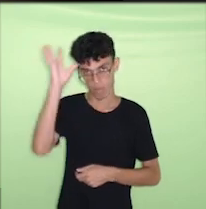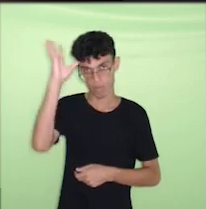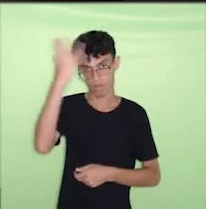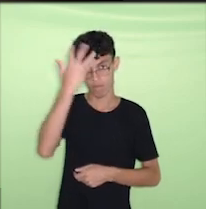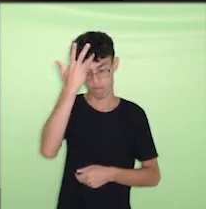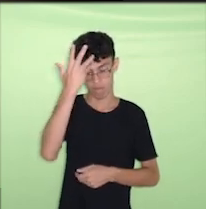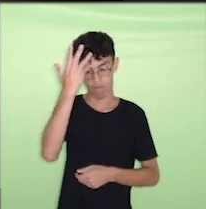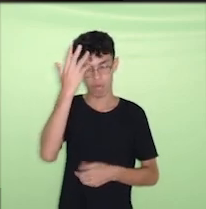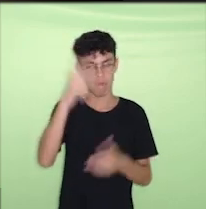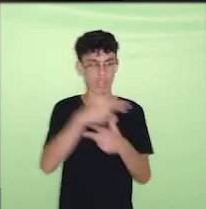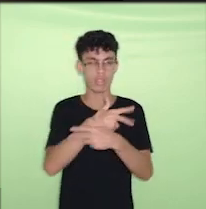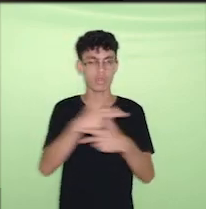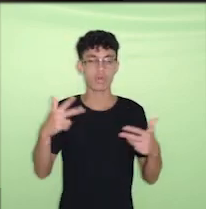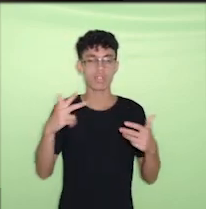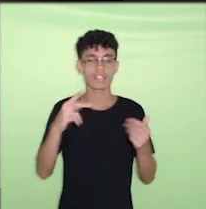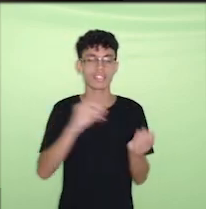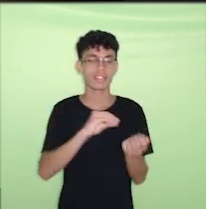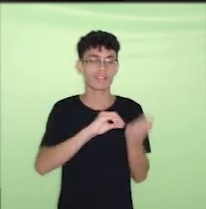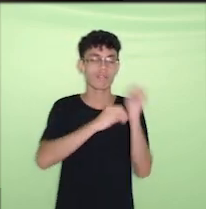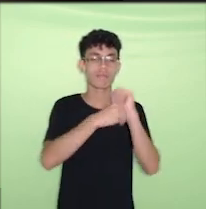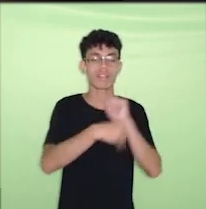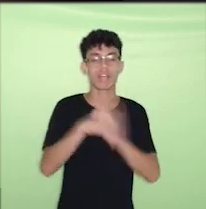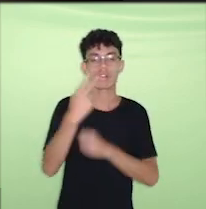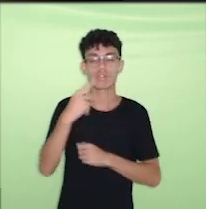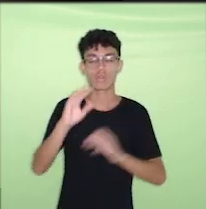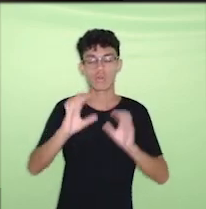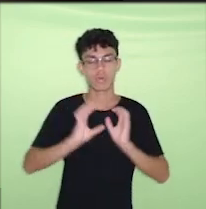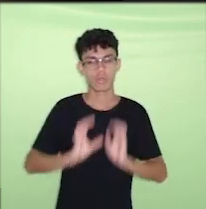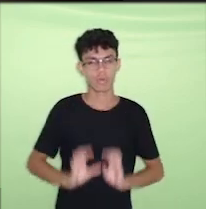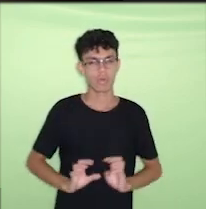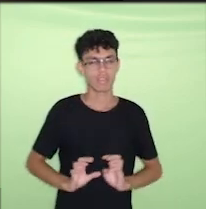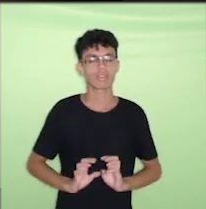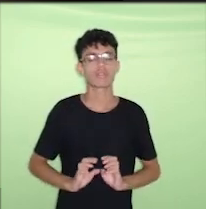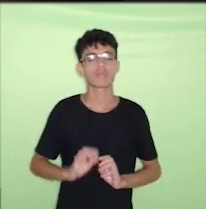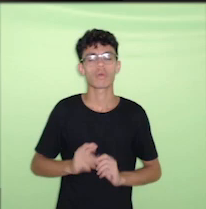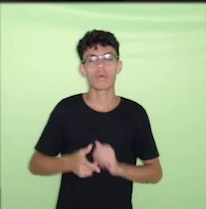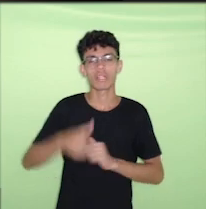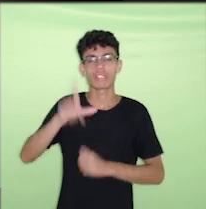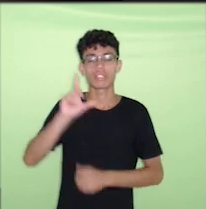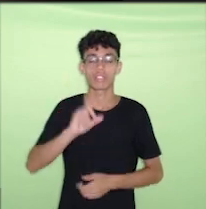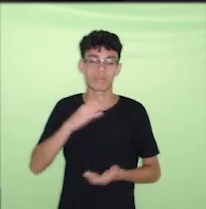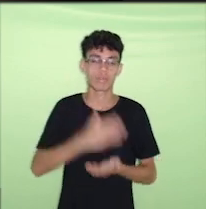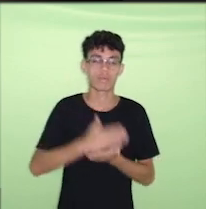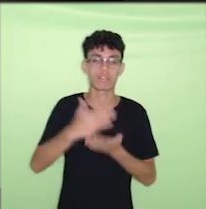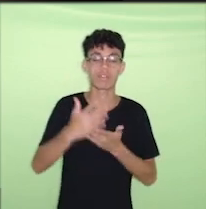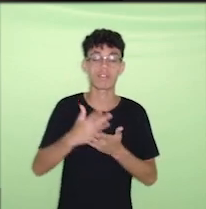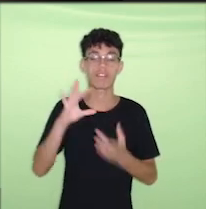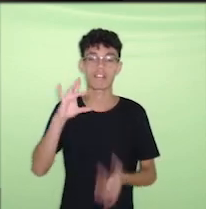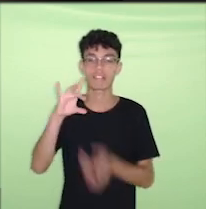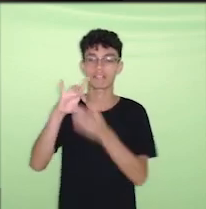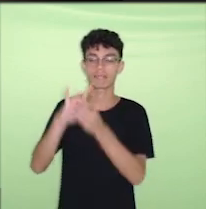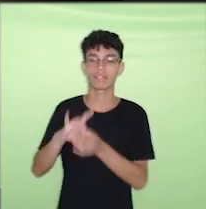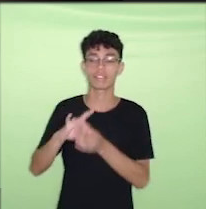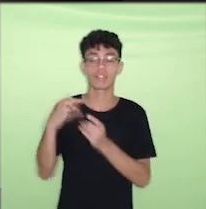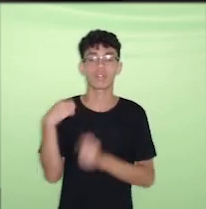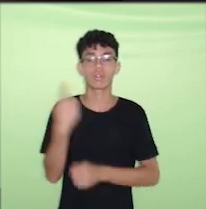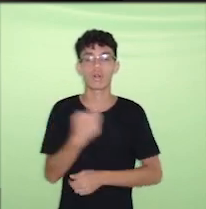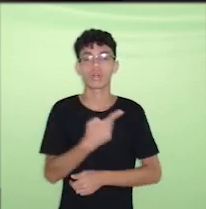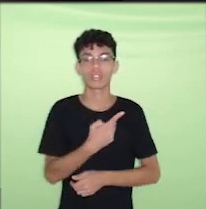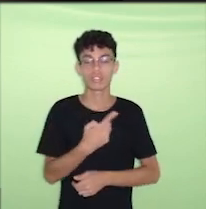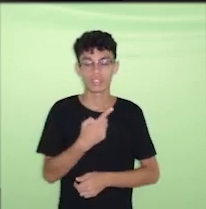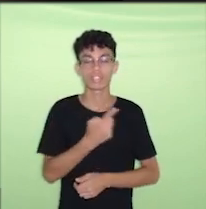mistérios aparentes. Sua conduta, América, foi de início tão coerente com as nossas